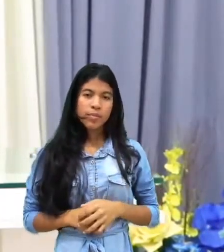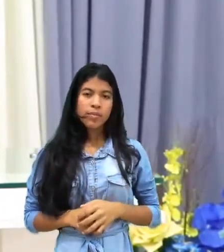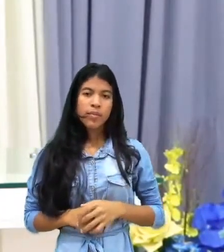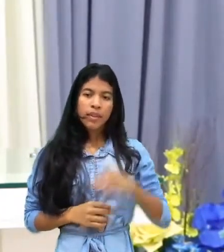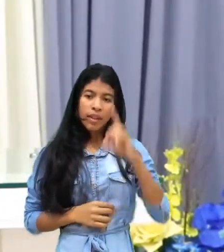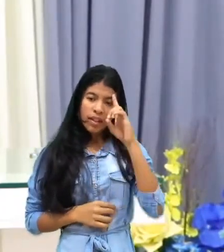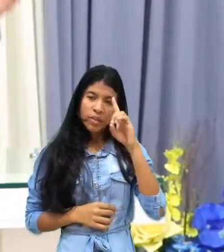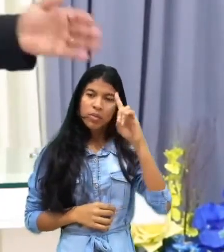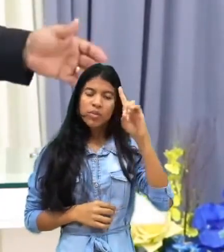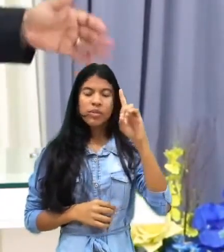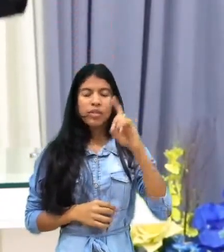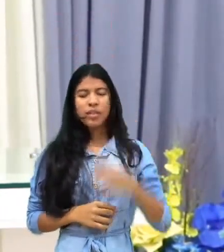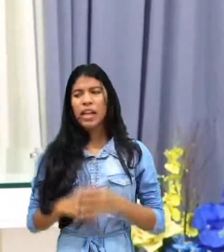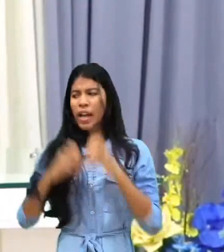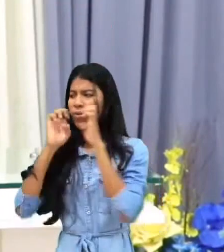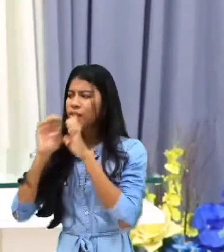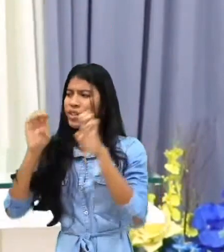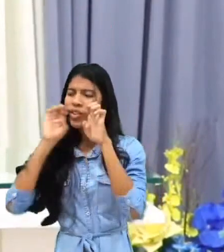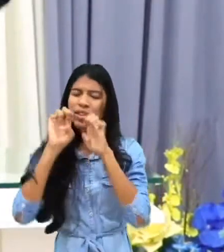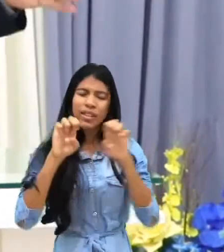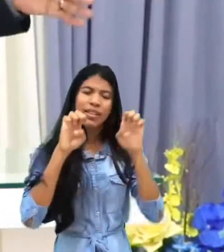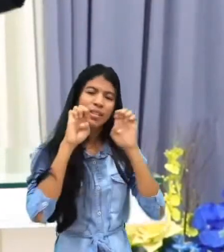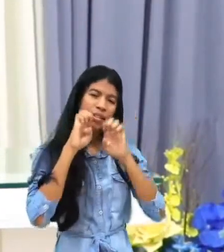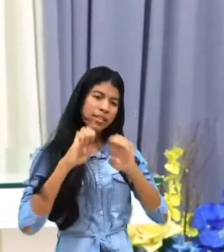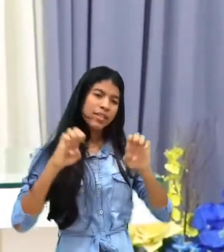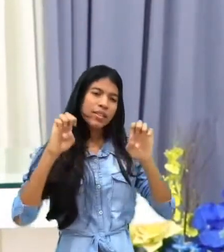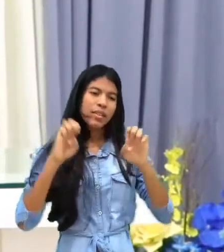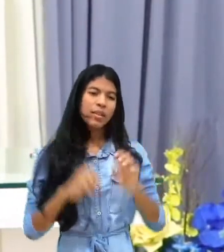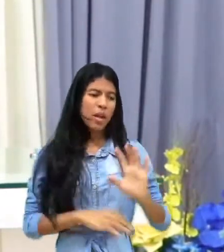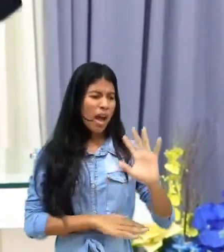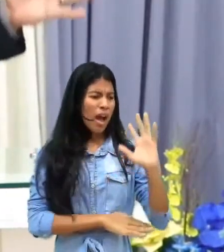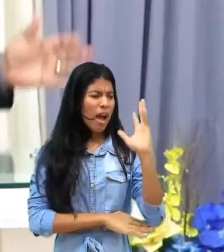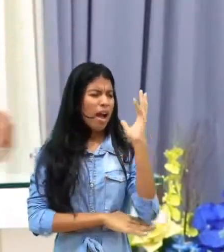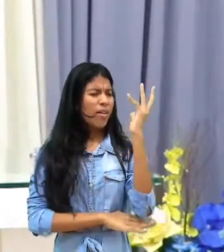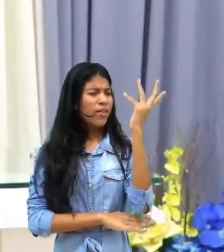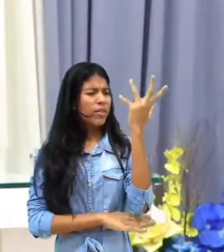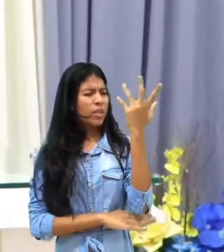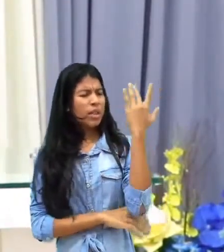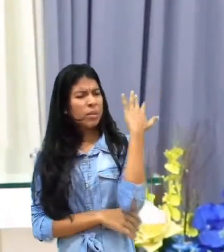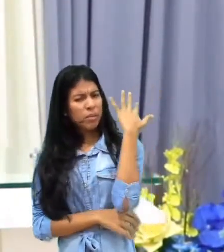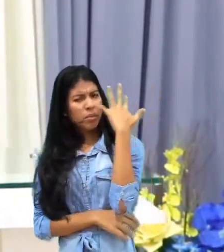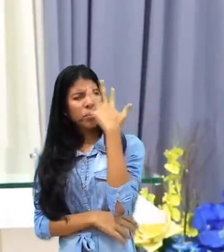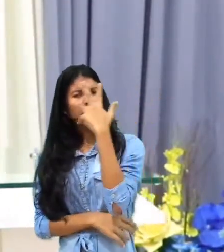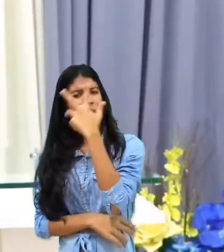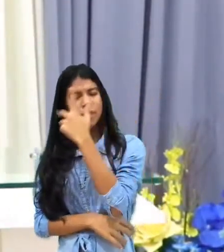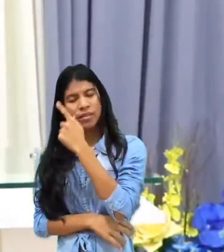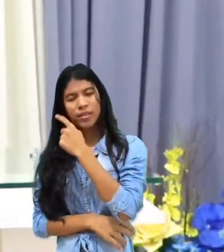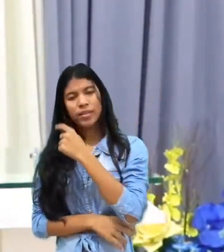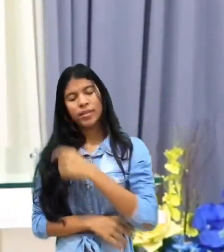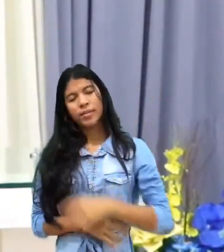nas casas, bonito, uma mata muito linda, umas árvores imensas, e era tudo bonito.